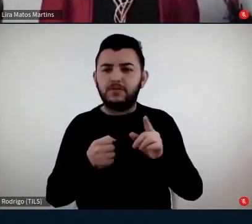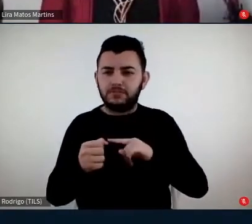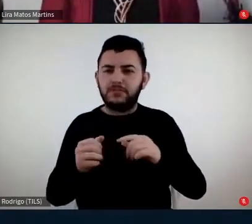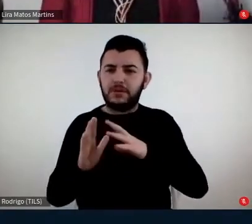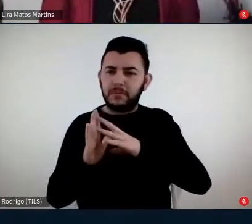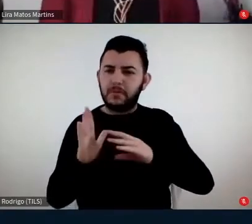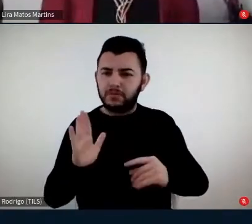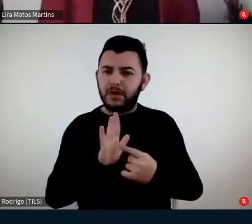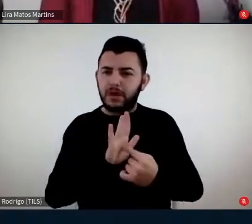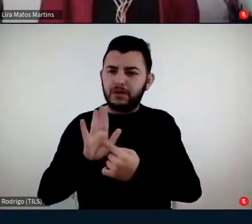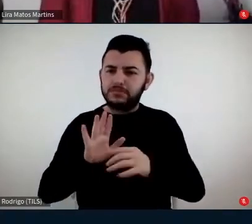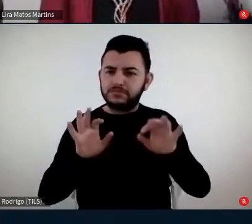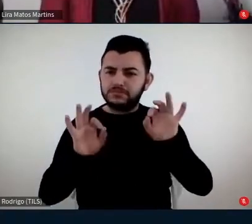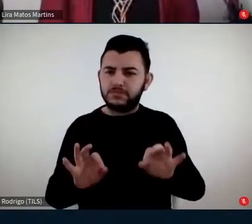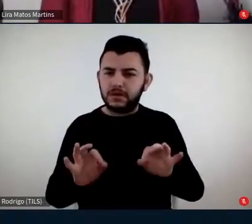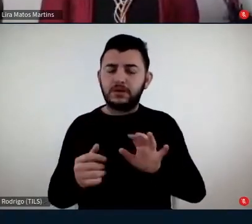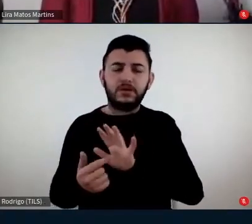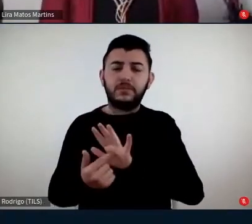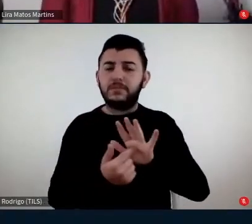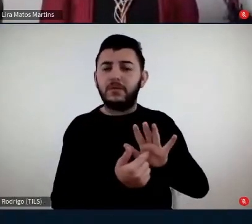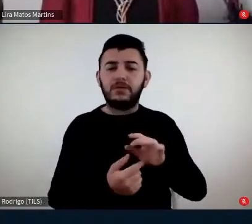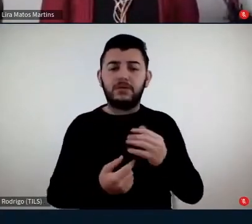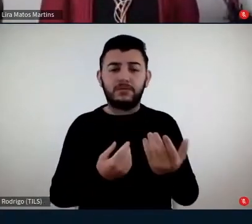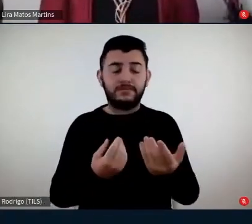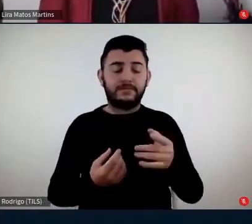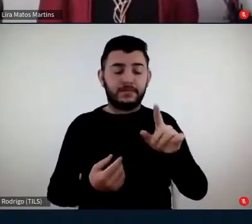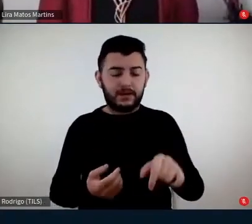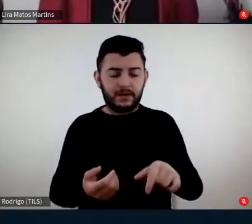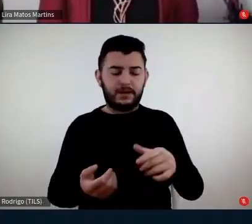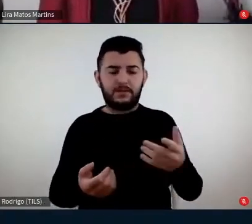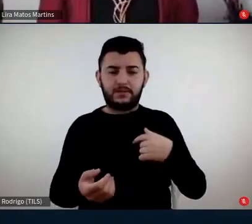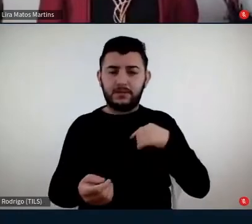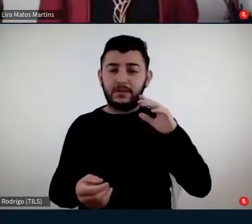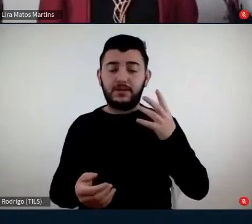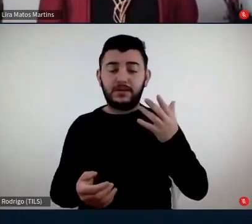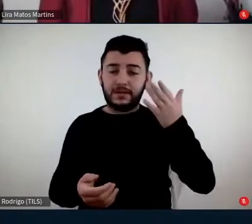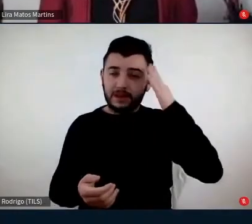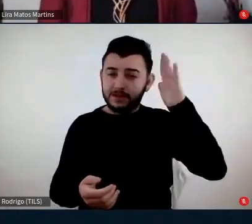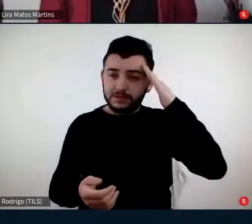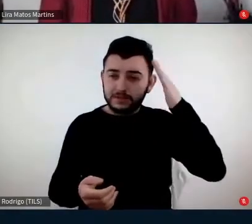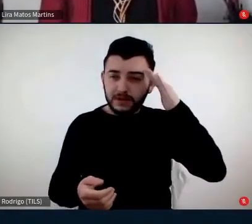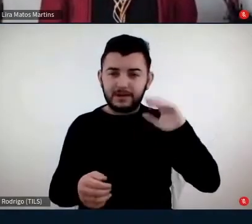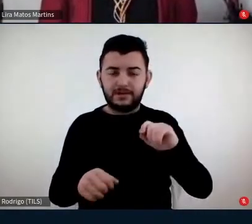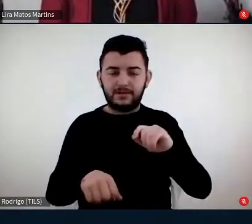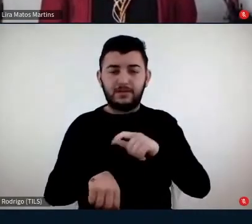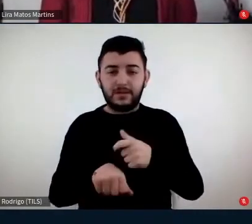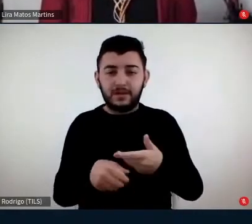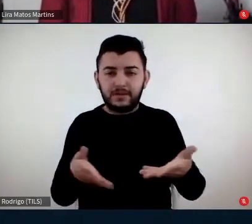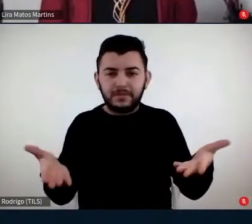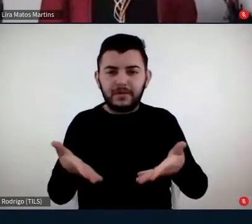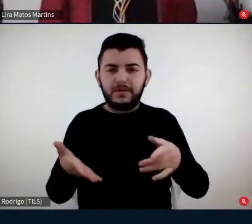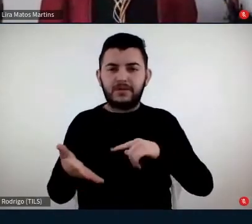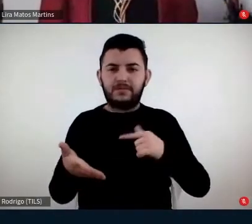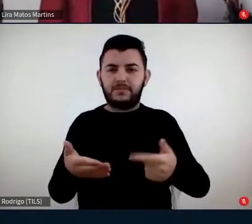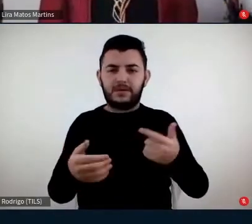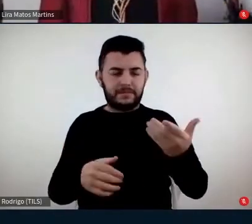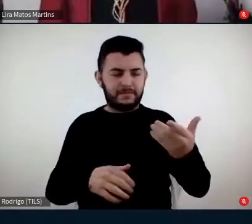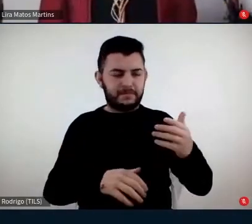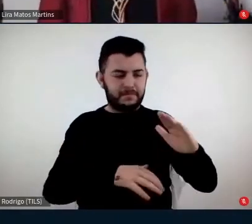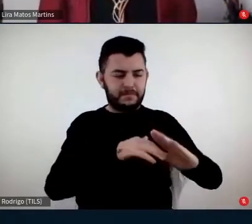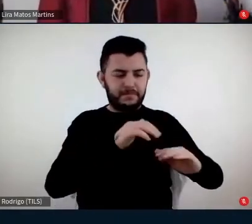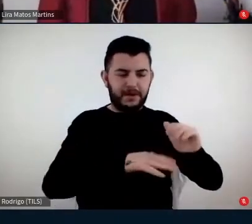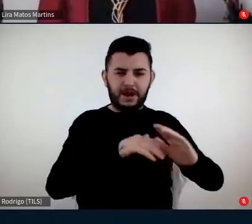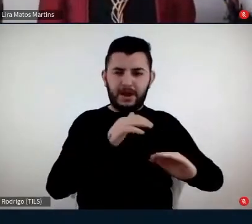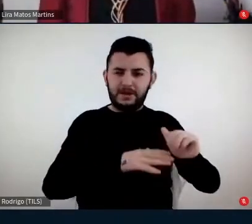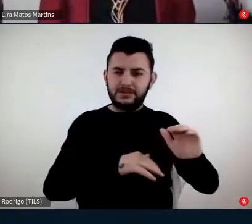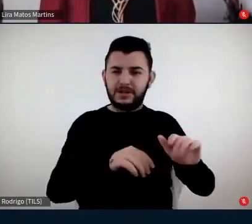tipo de compreensão da realidade, de interpretação da realidade. Não há nenhuma prática alheia à teoria,